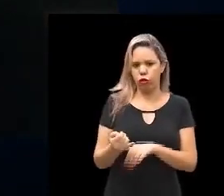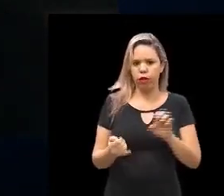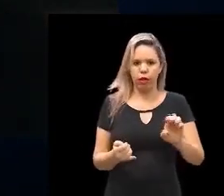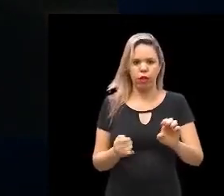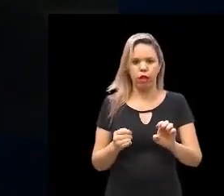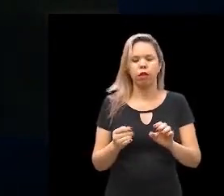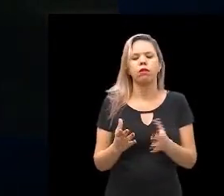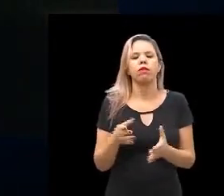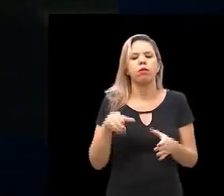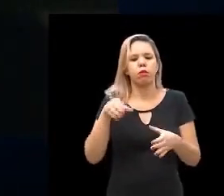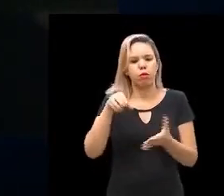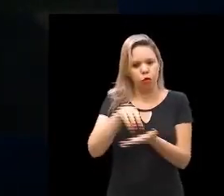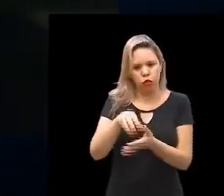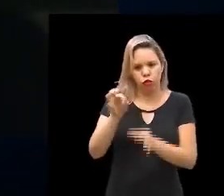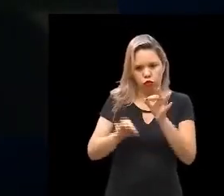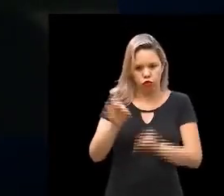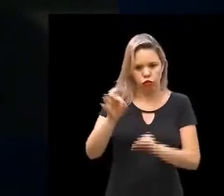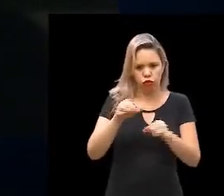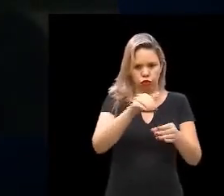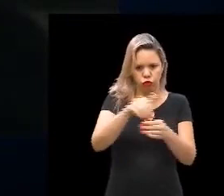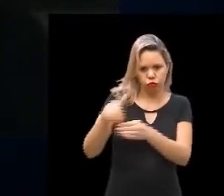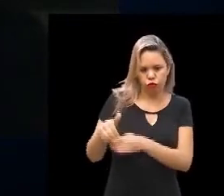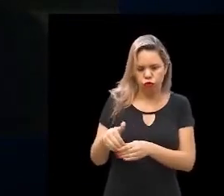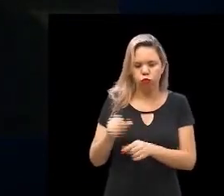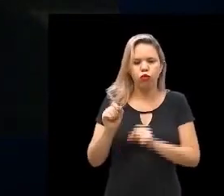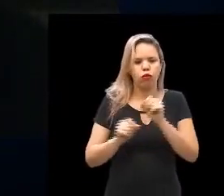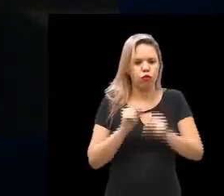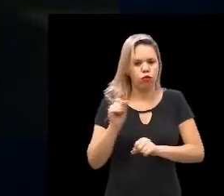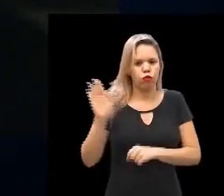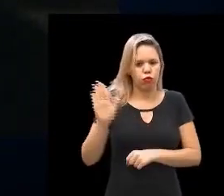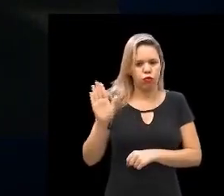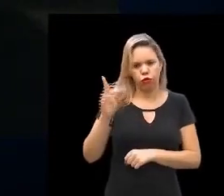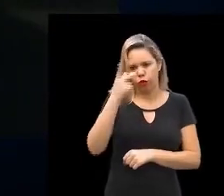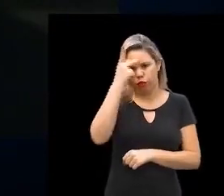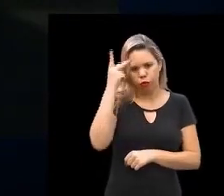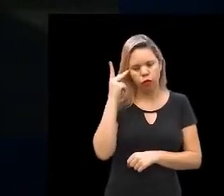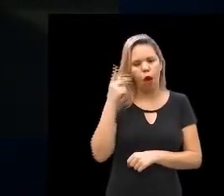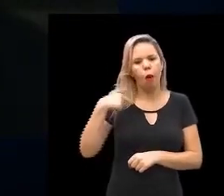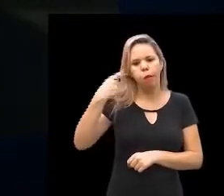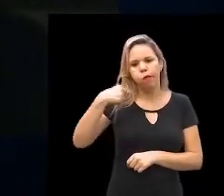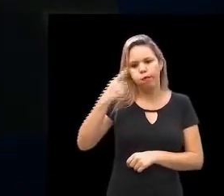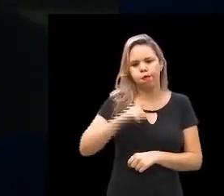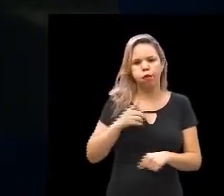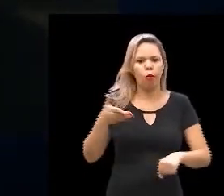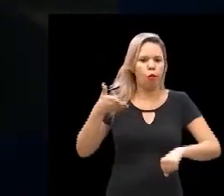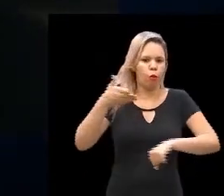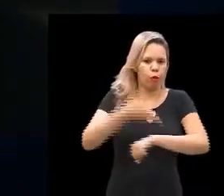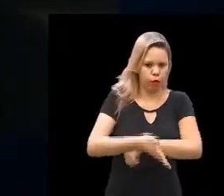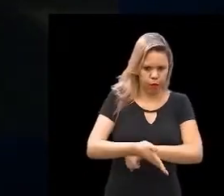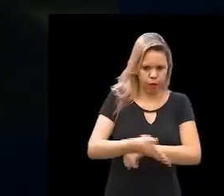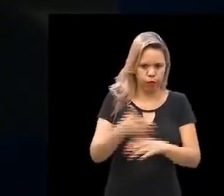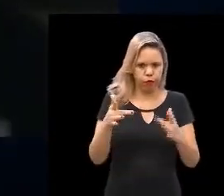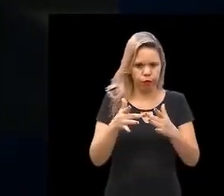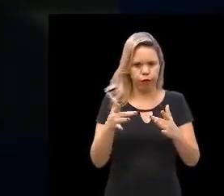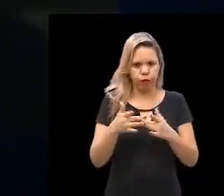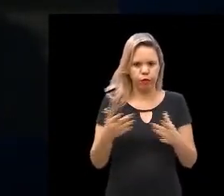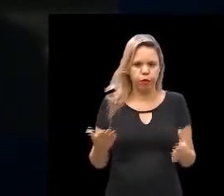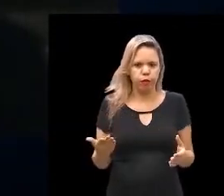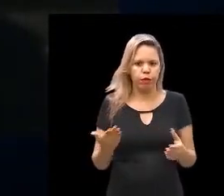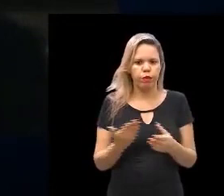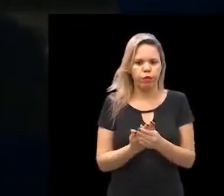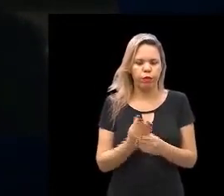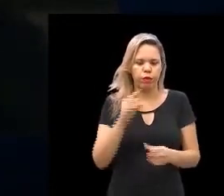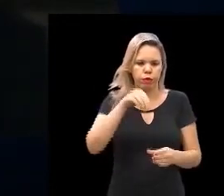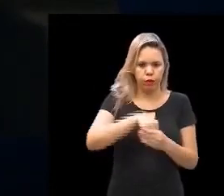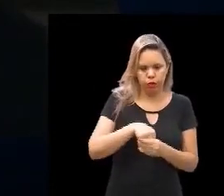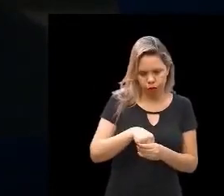de Poder Judiciário Eleitoral, onde os candidatos e os seus advogados têm acesso aos processos